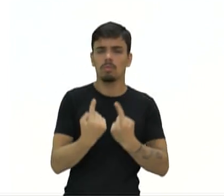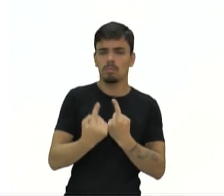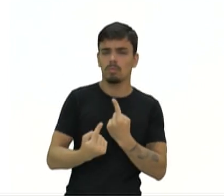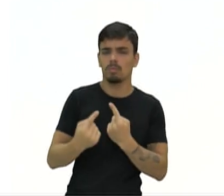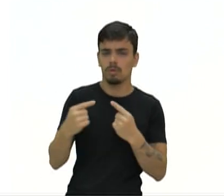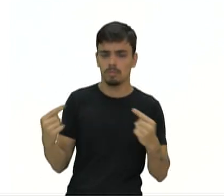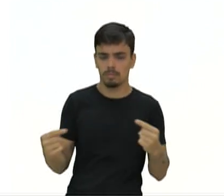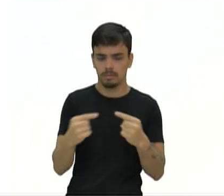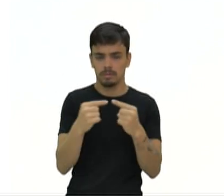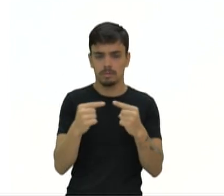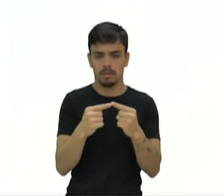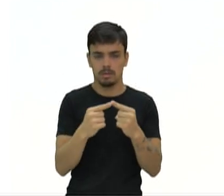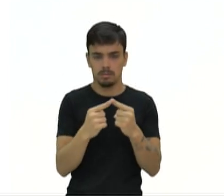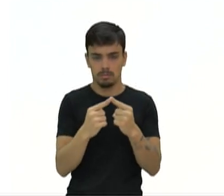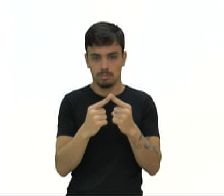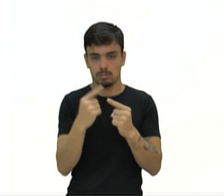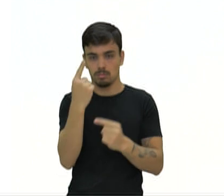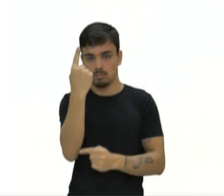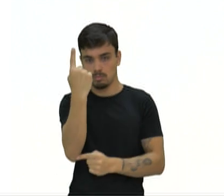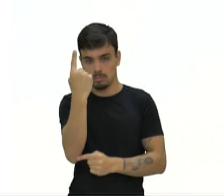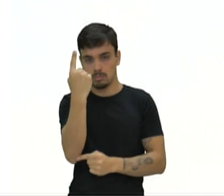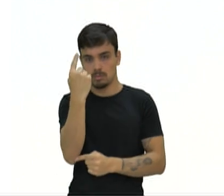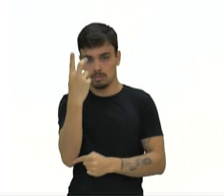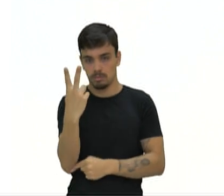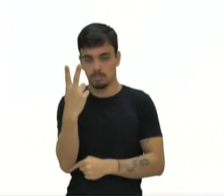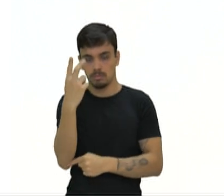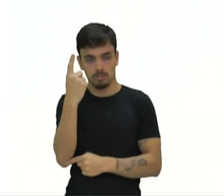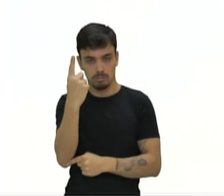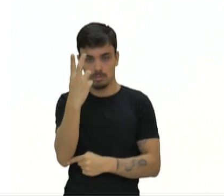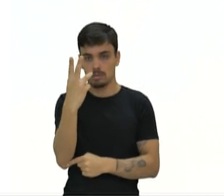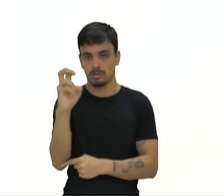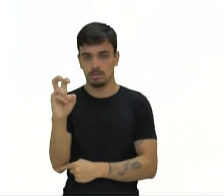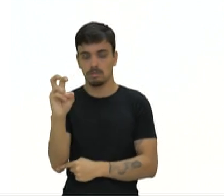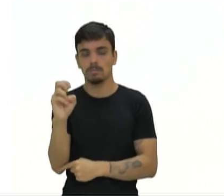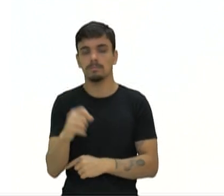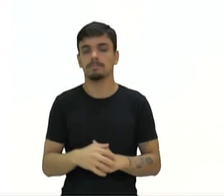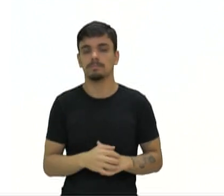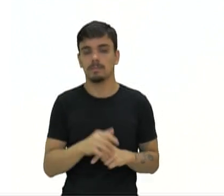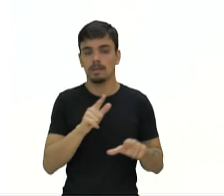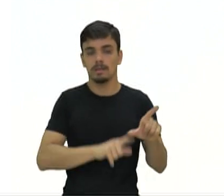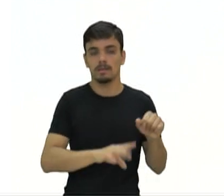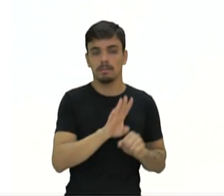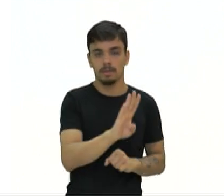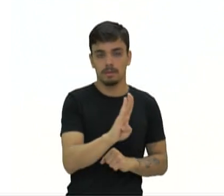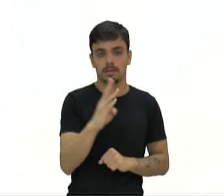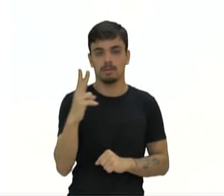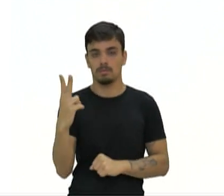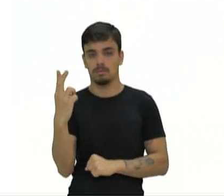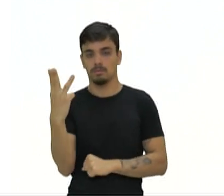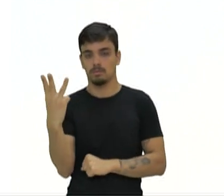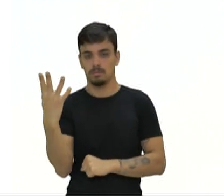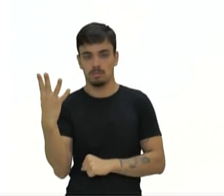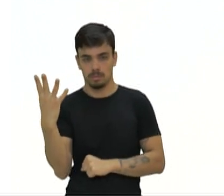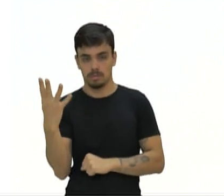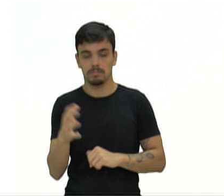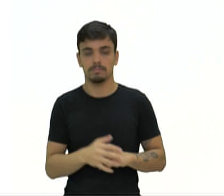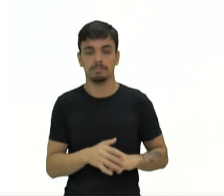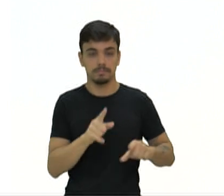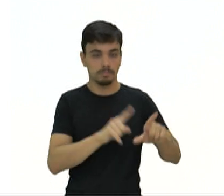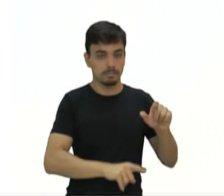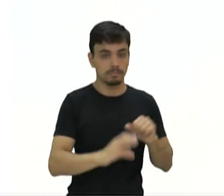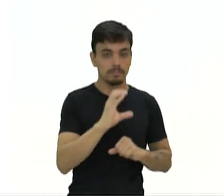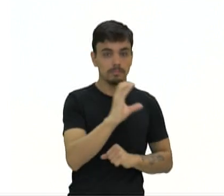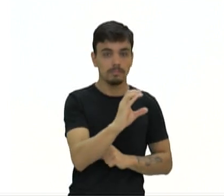pelos números. Letra A, 1, 3 e 5. Letra B, 2, 3 e 4.